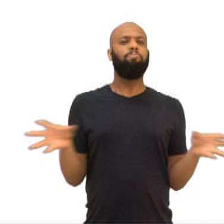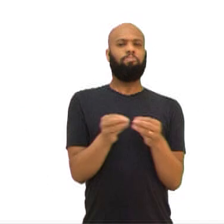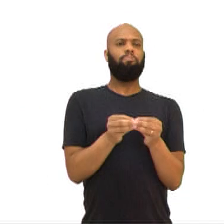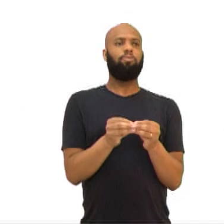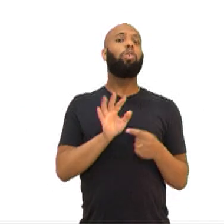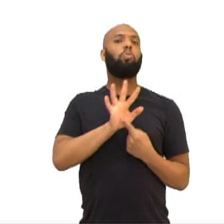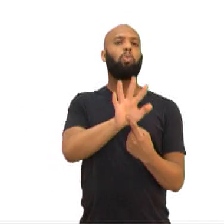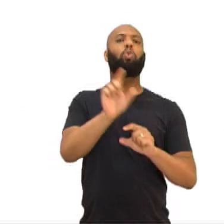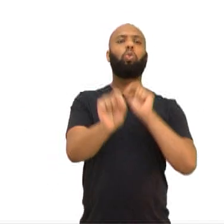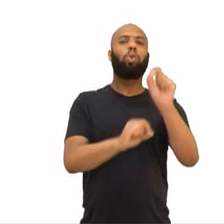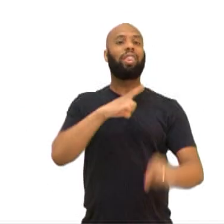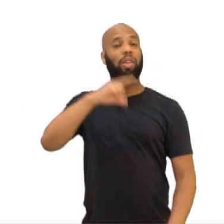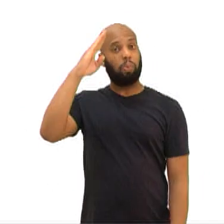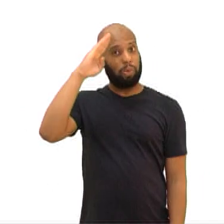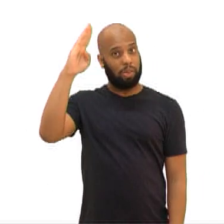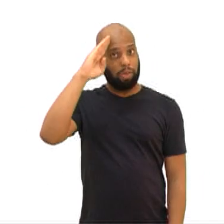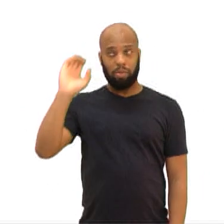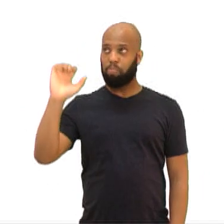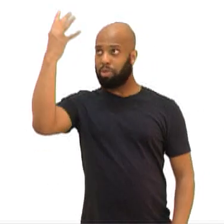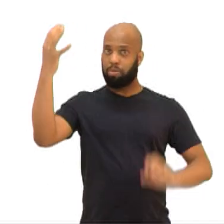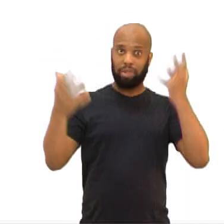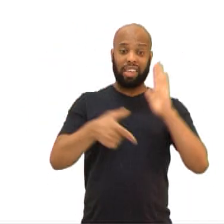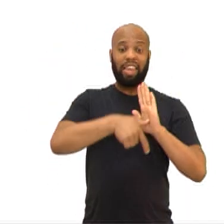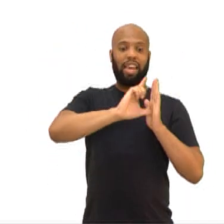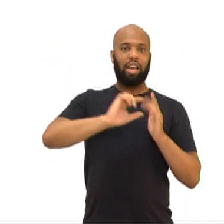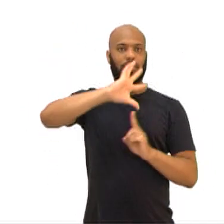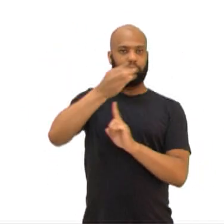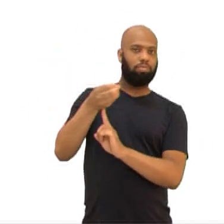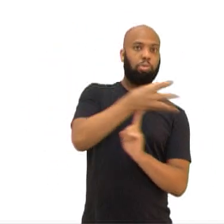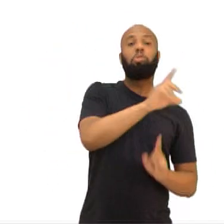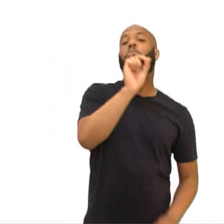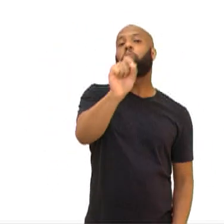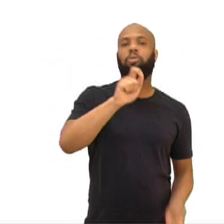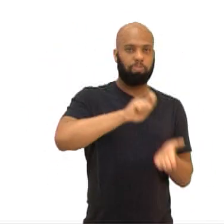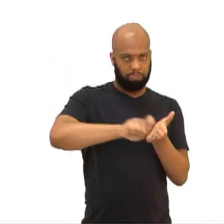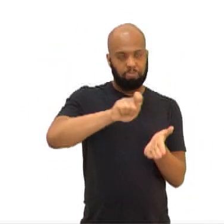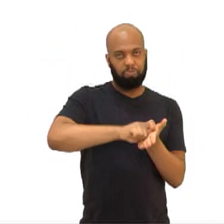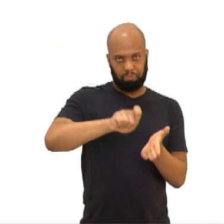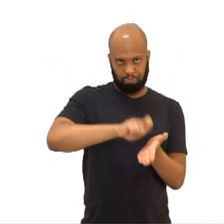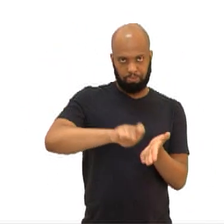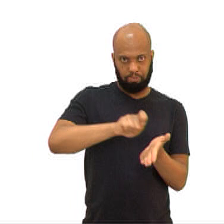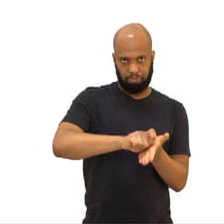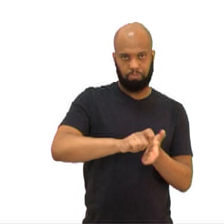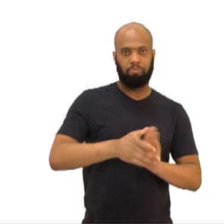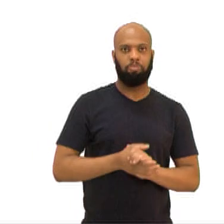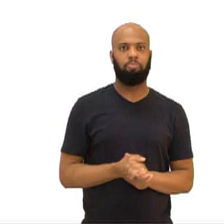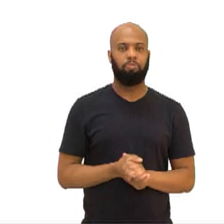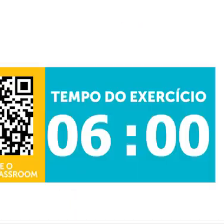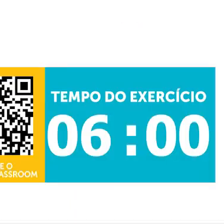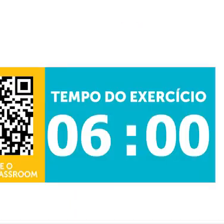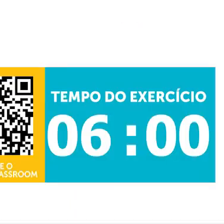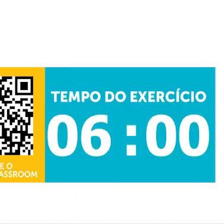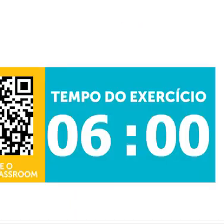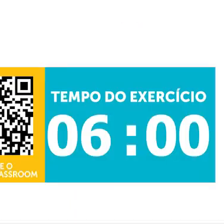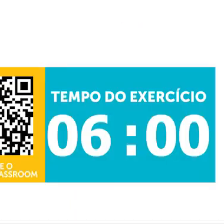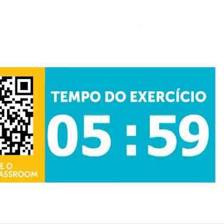Resumidamente, aponte quais foram os principais eventos que antecederam a Semana de Arte Moderna de 1922. Vamos lá, gente?